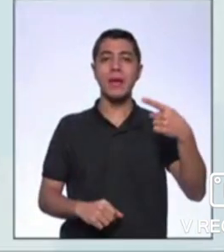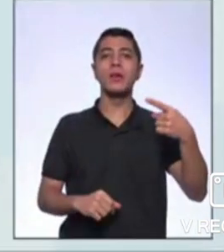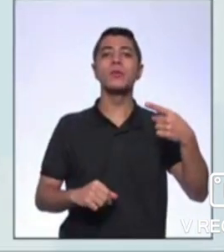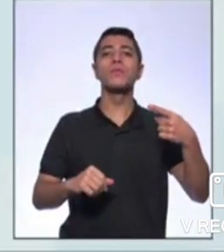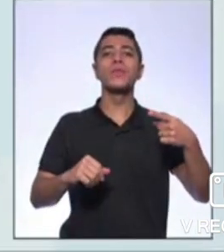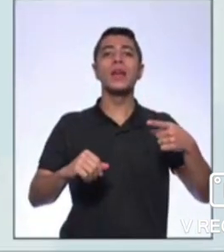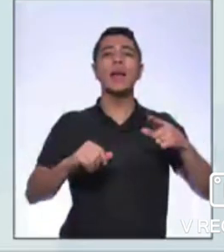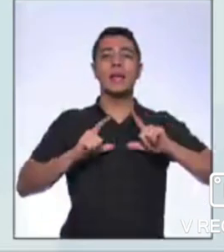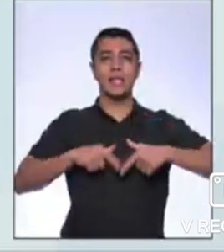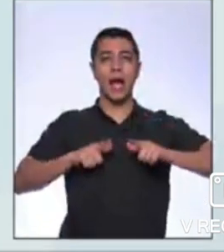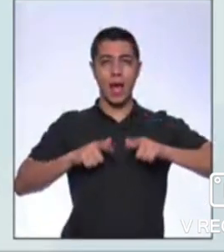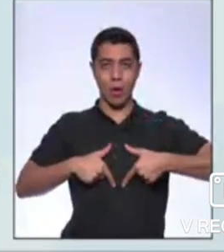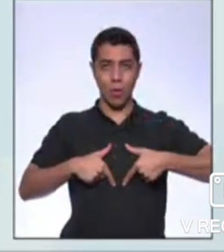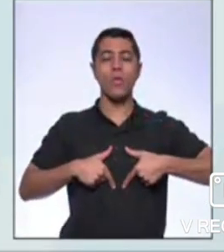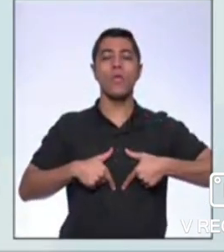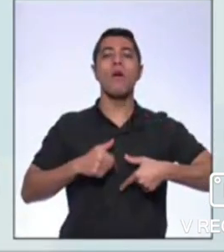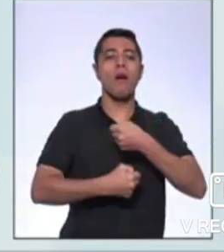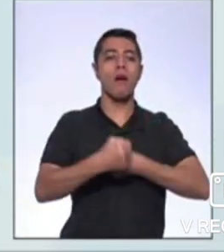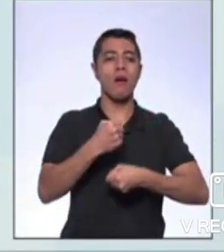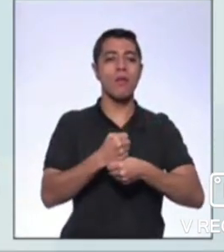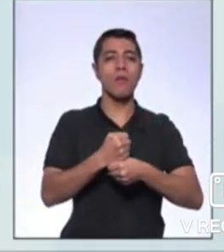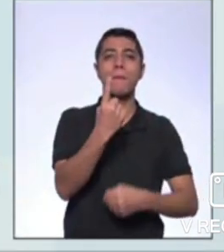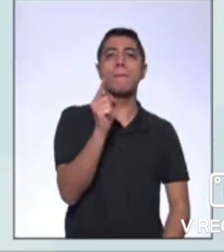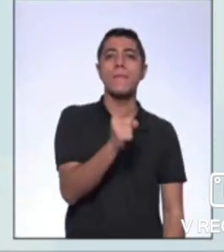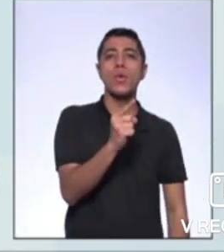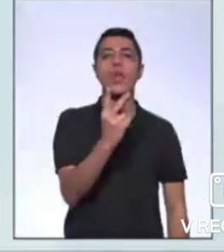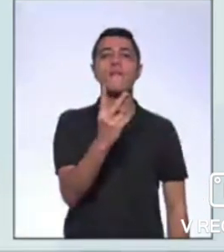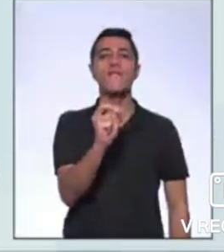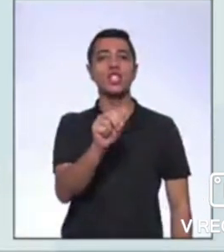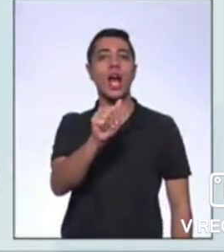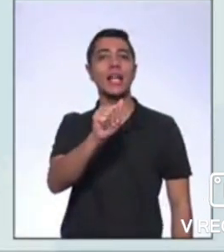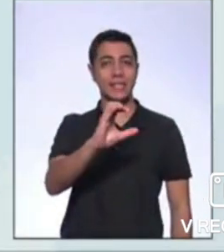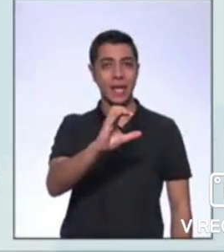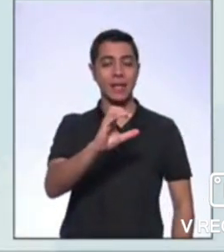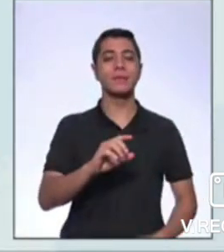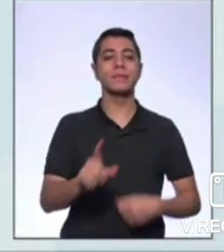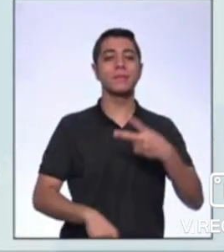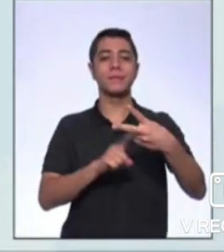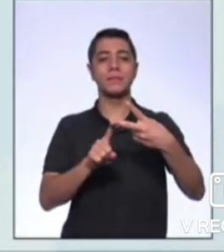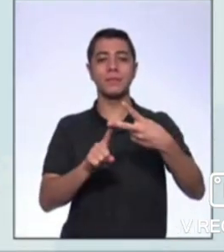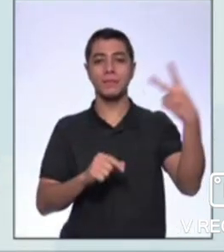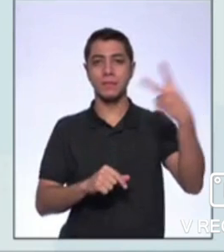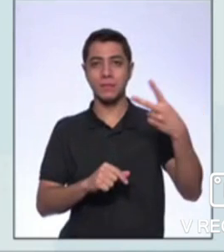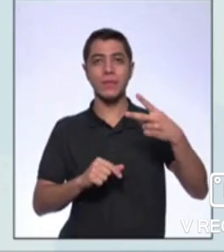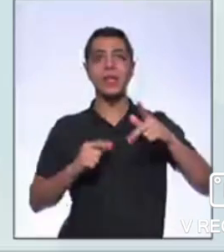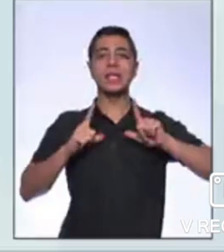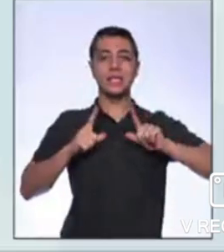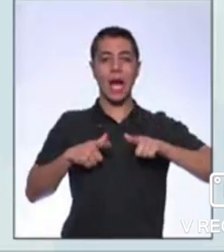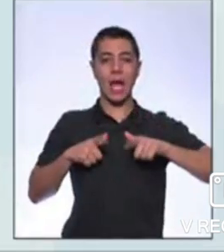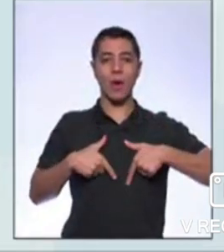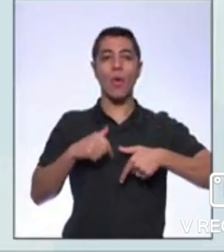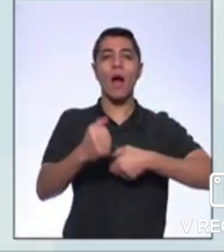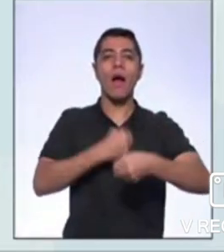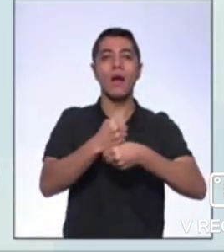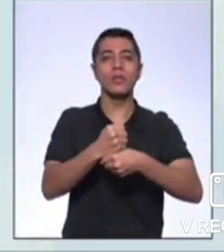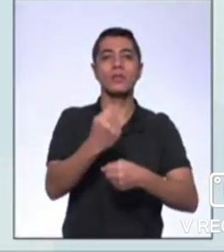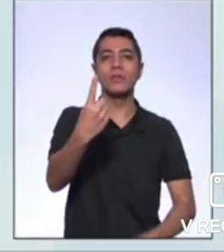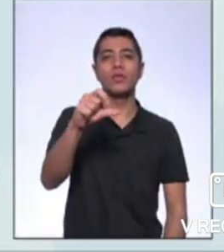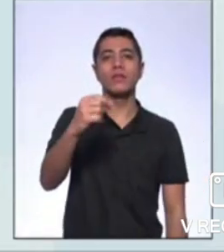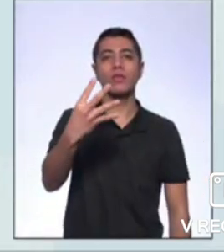1020 a.C. E o outro é o Estado de Israel, em 1947. Mas desse mapa aí do Estado de